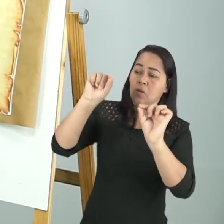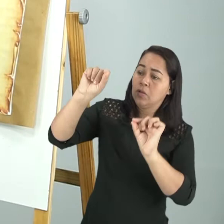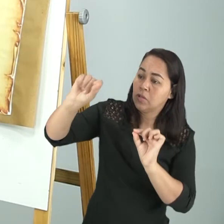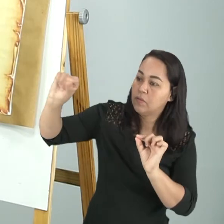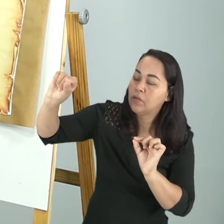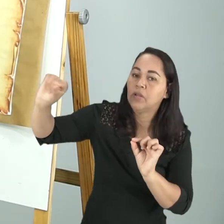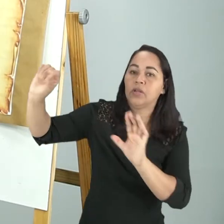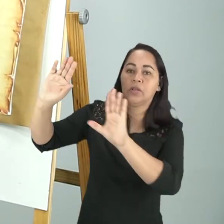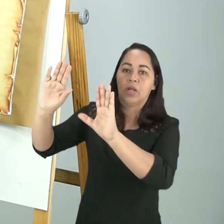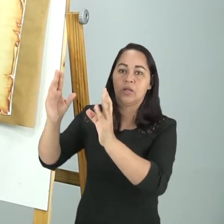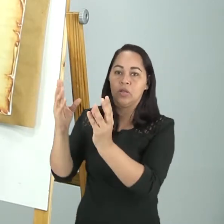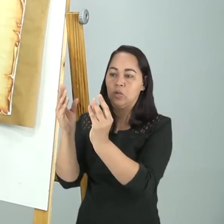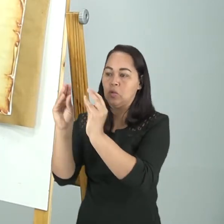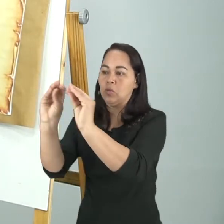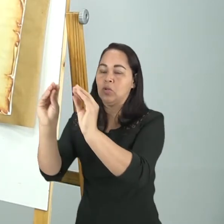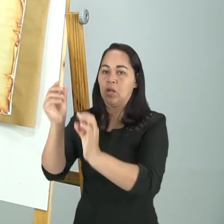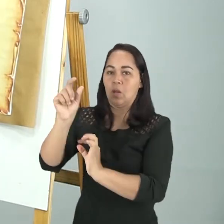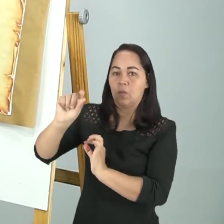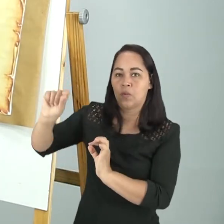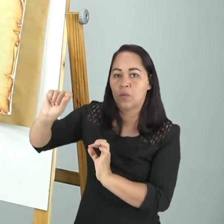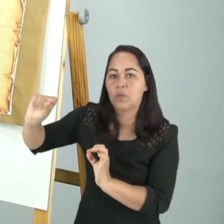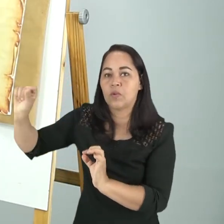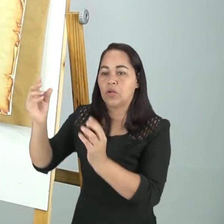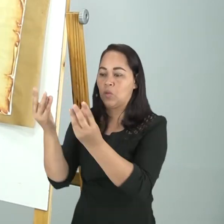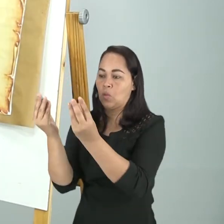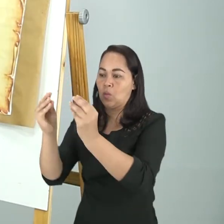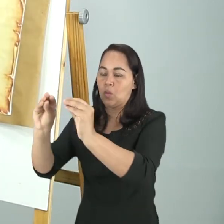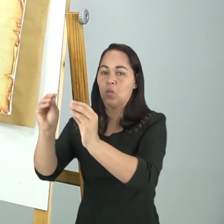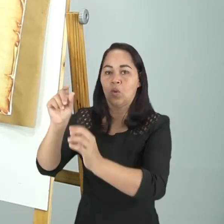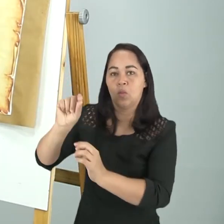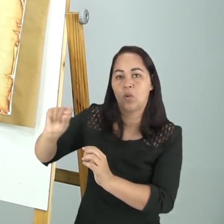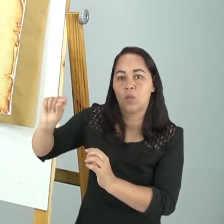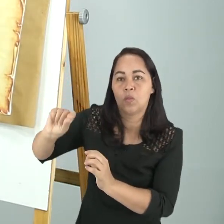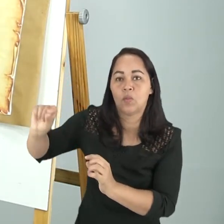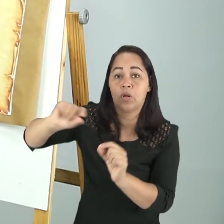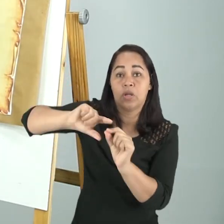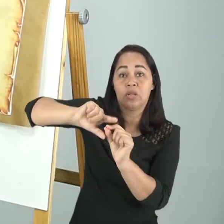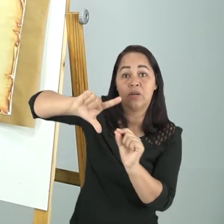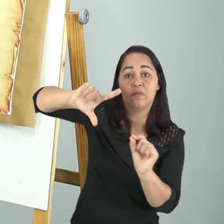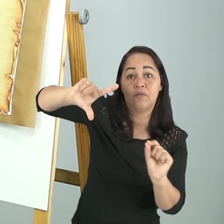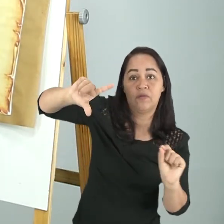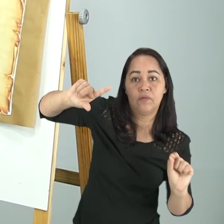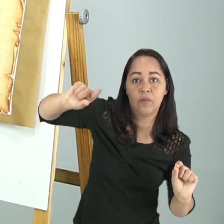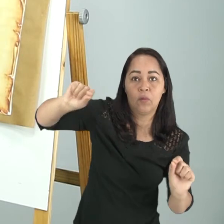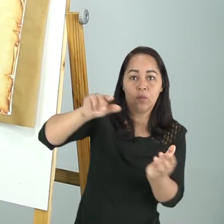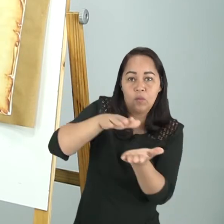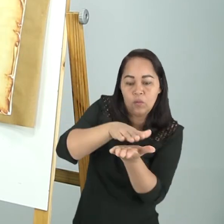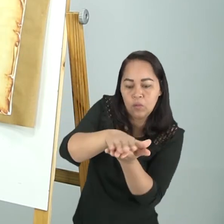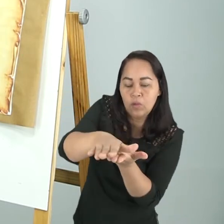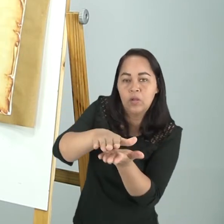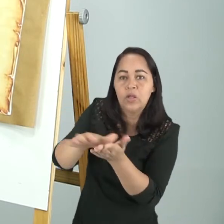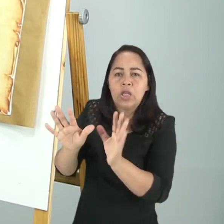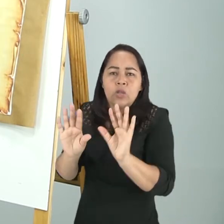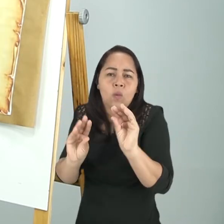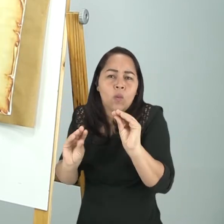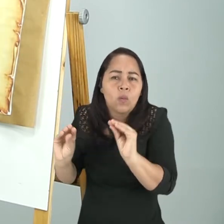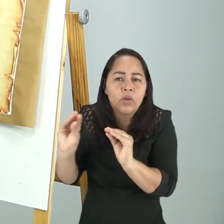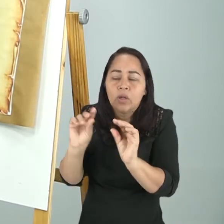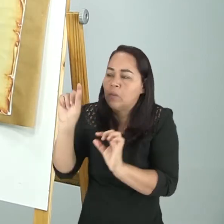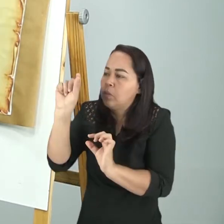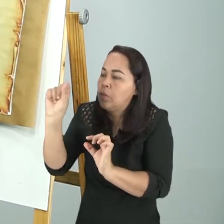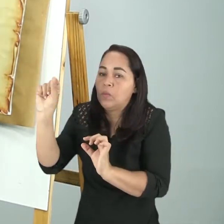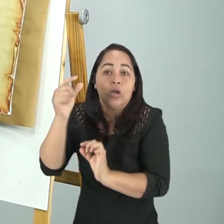viram algumas questões acerca no vídeo. Eles iam escrevendo aqui com muito cuidado. Não tinha